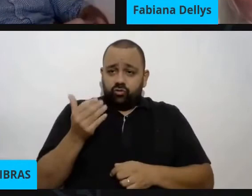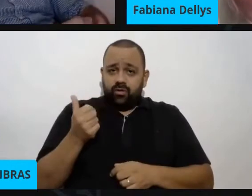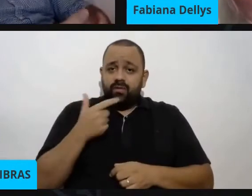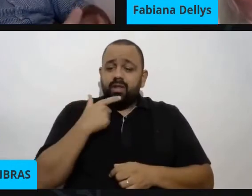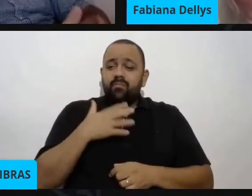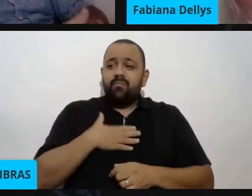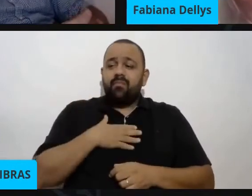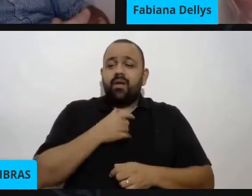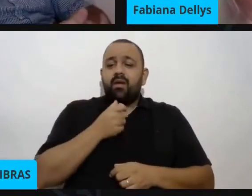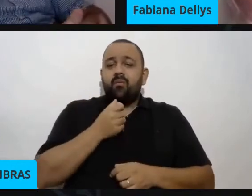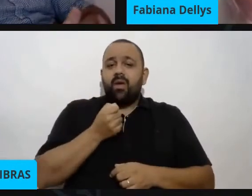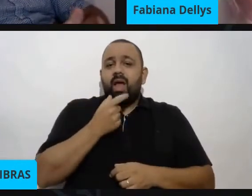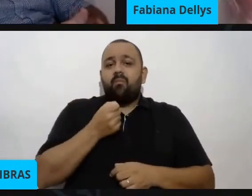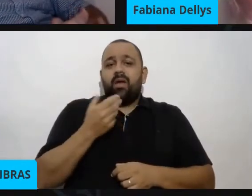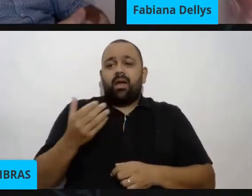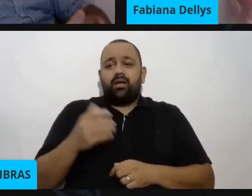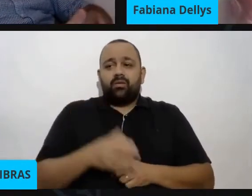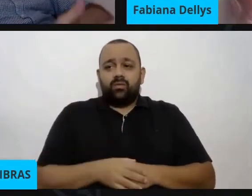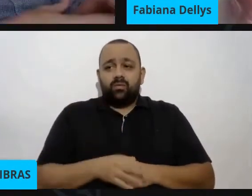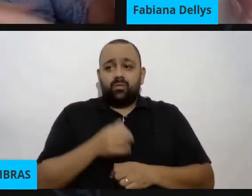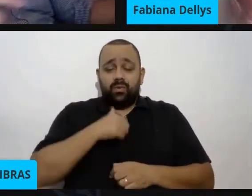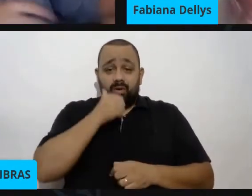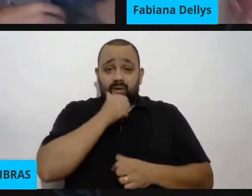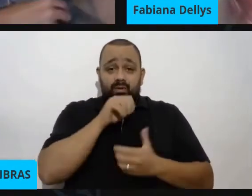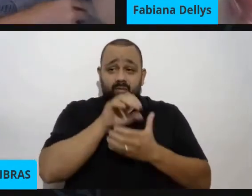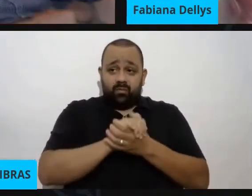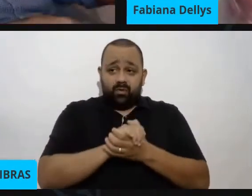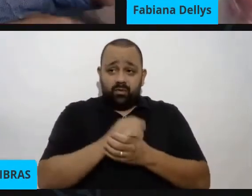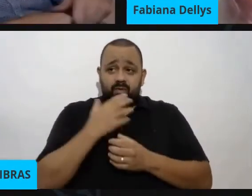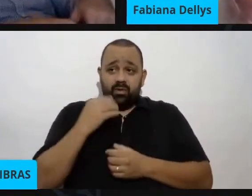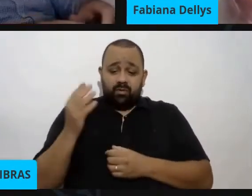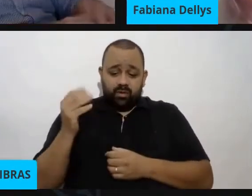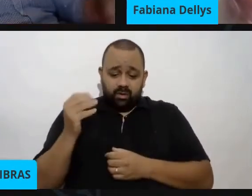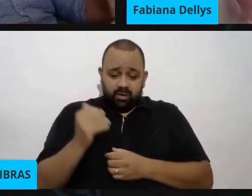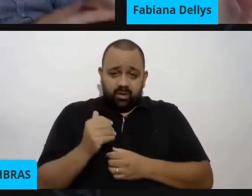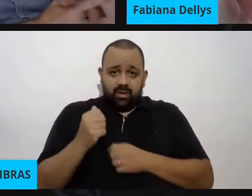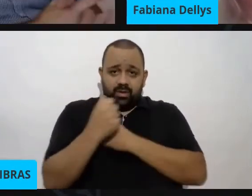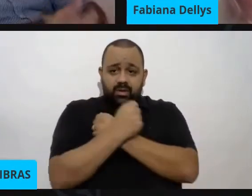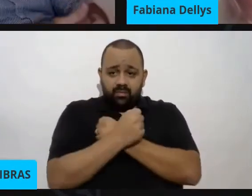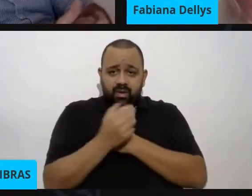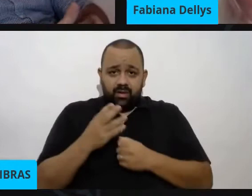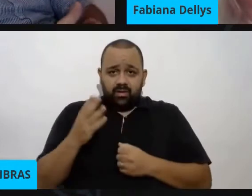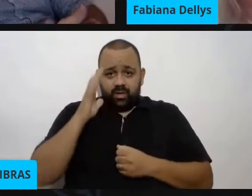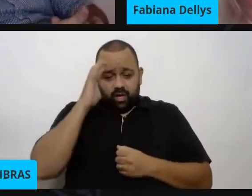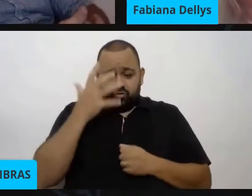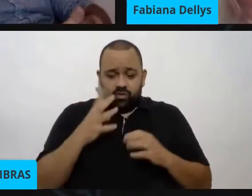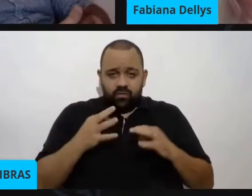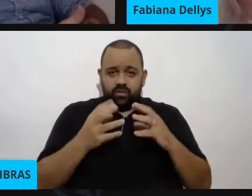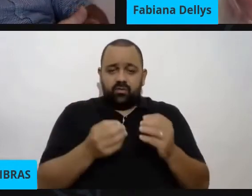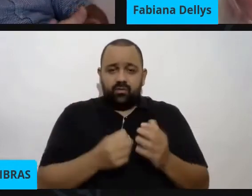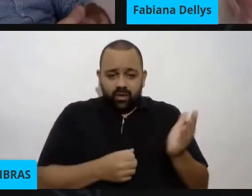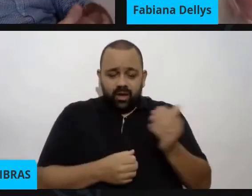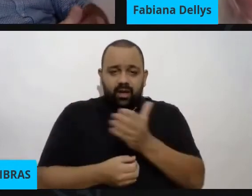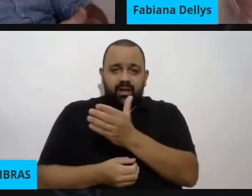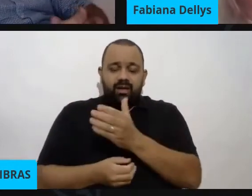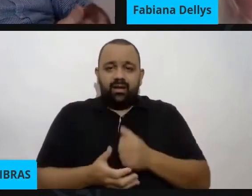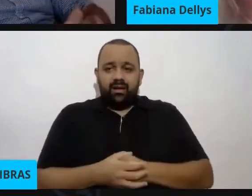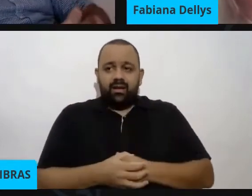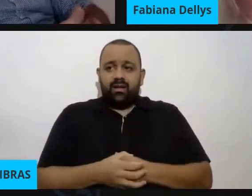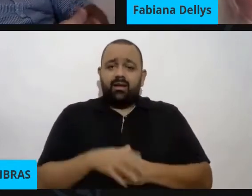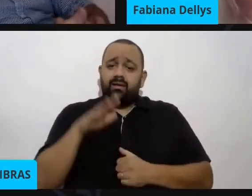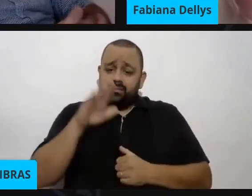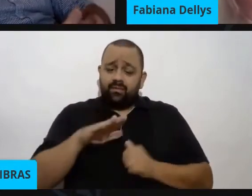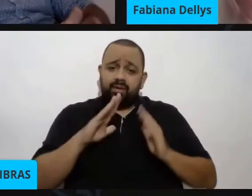remedinho. Minha esposa, ela estava mal, eu falava, vem cá, Rafa, chega aqui, dá um abraço aqui que você resolve tudo. Ou fica em